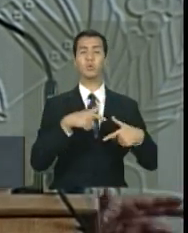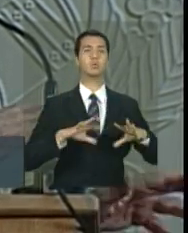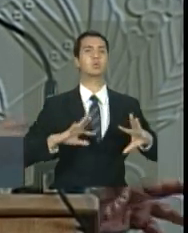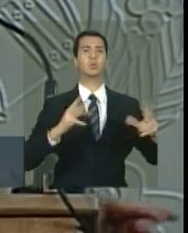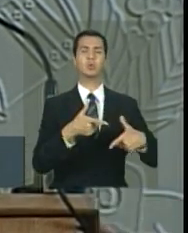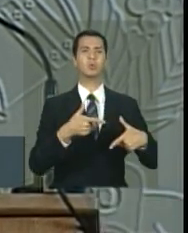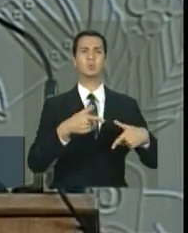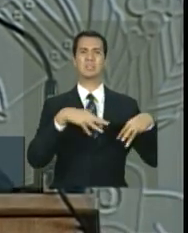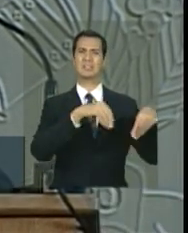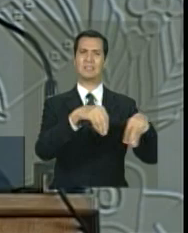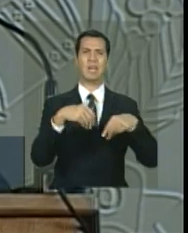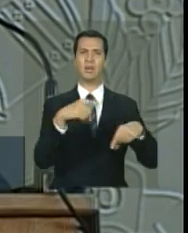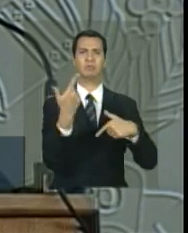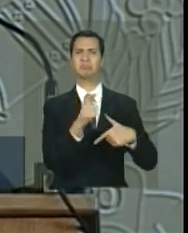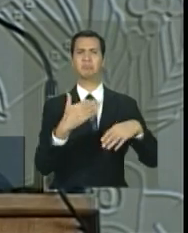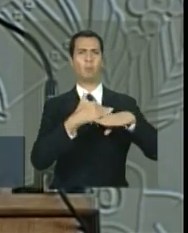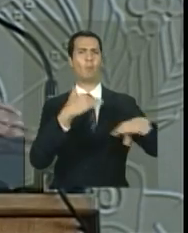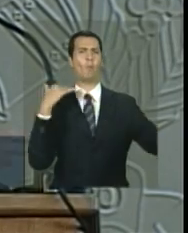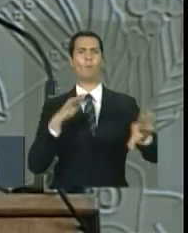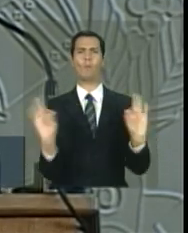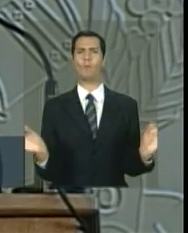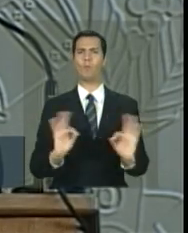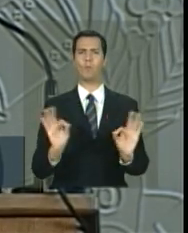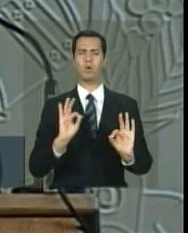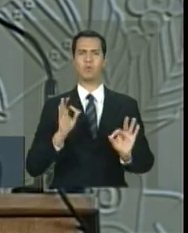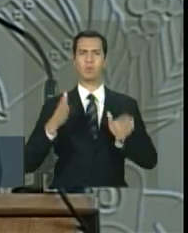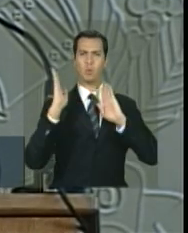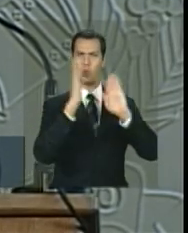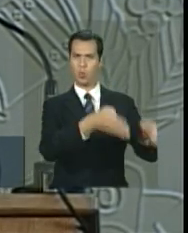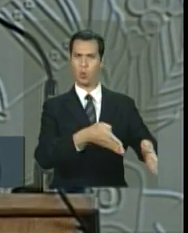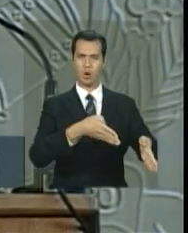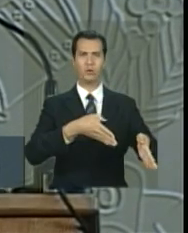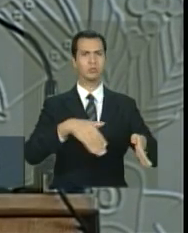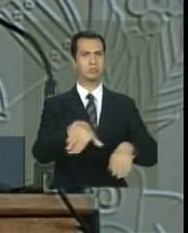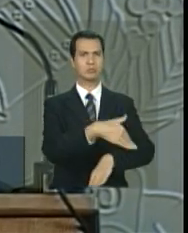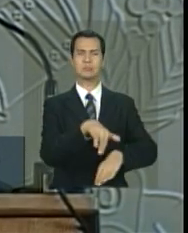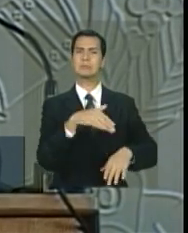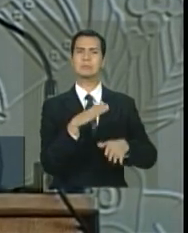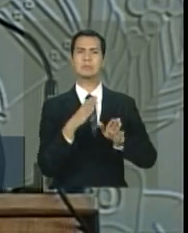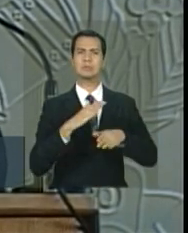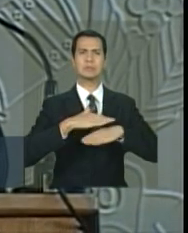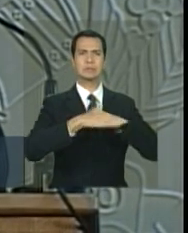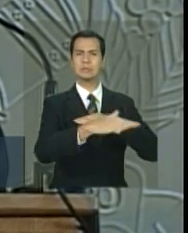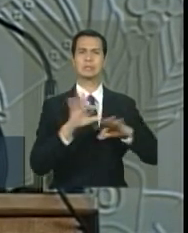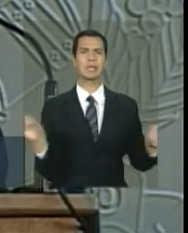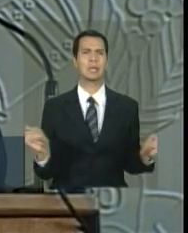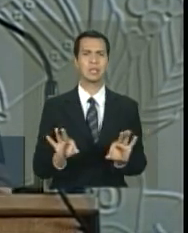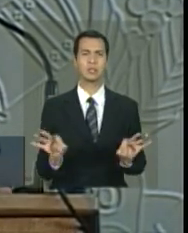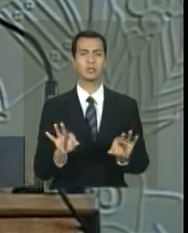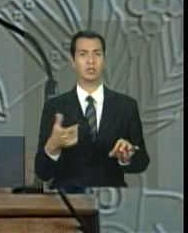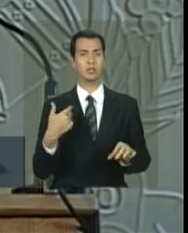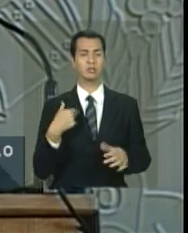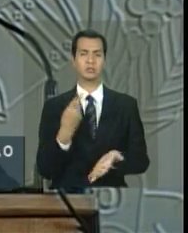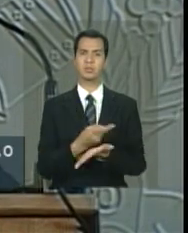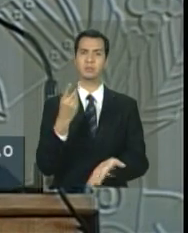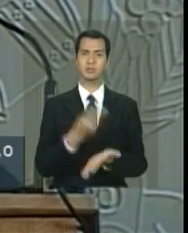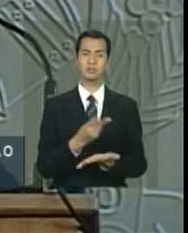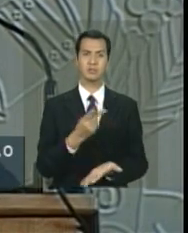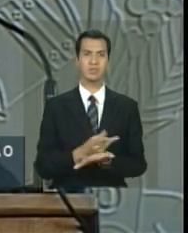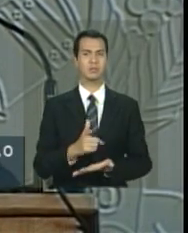morava numa rua chamada Santa Adelaide. Mudou o nome, lá nas Perdizes. De manhã cedinho vinham as cabritas